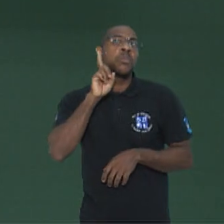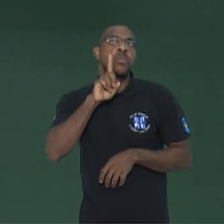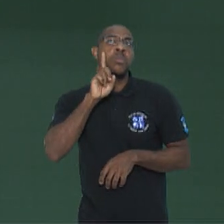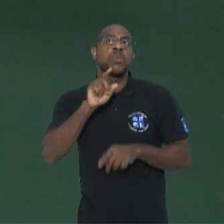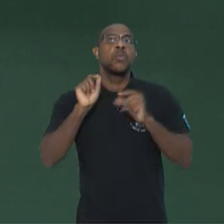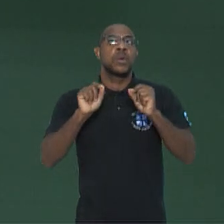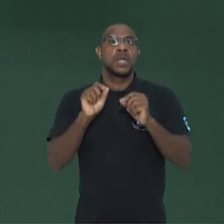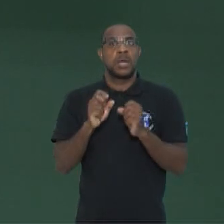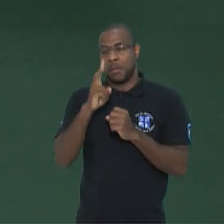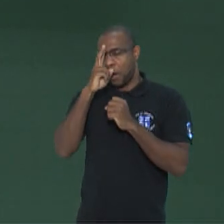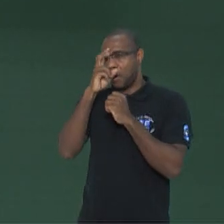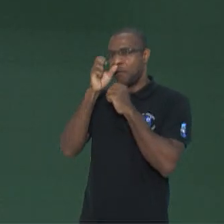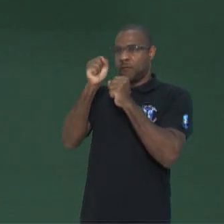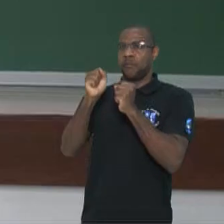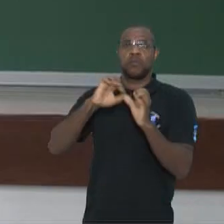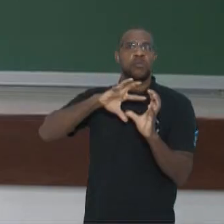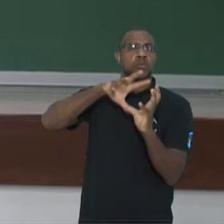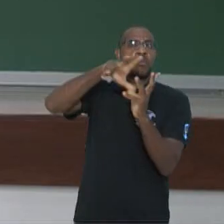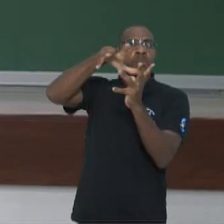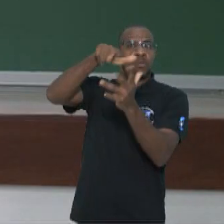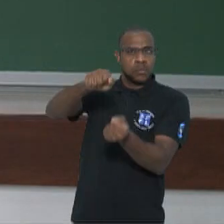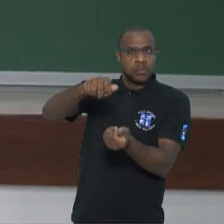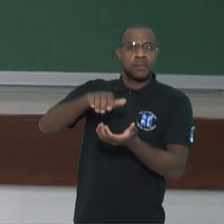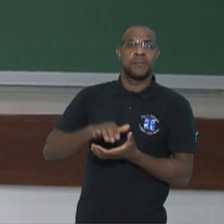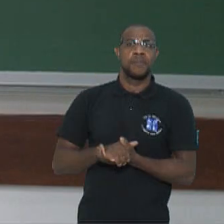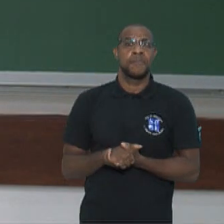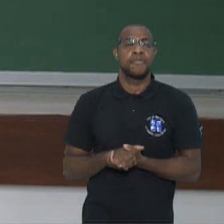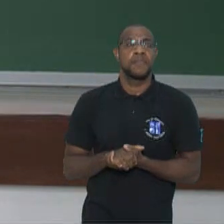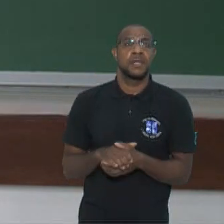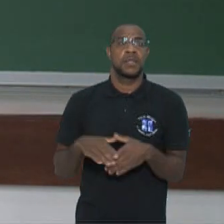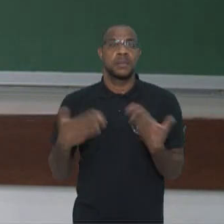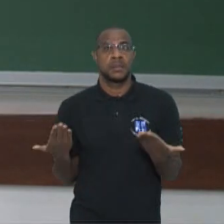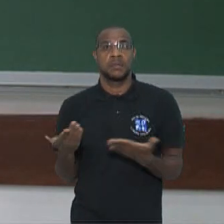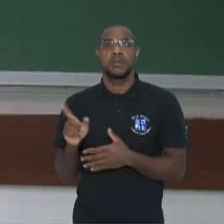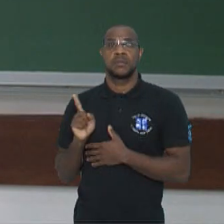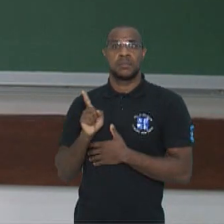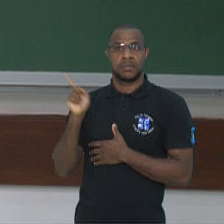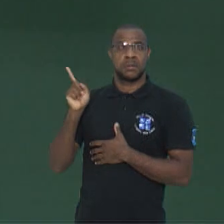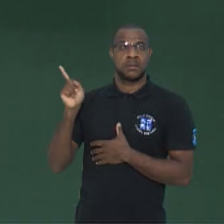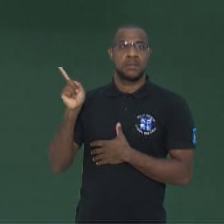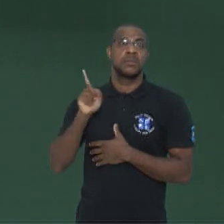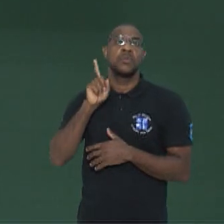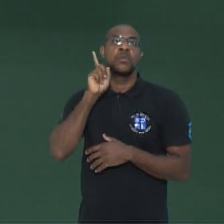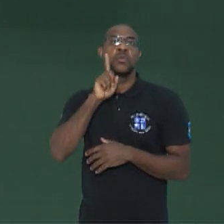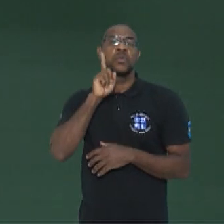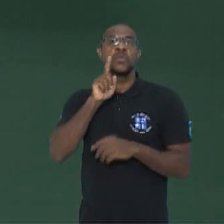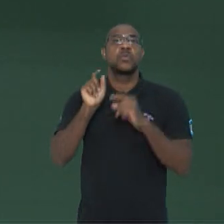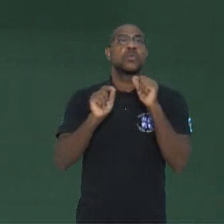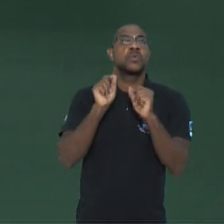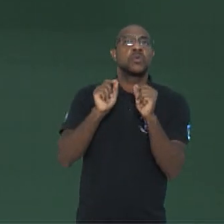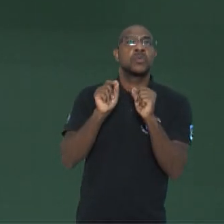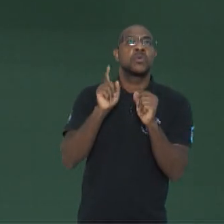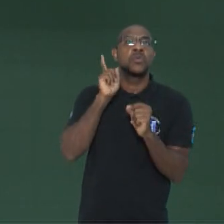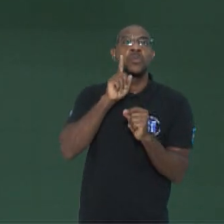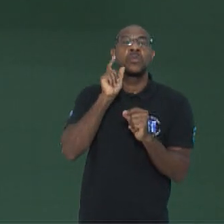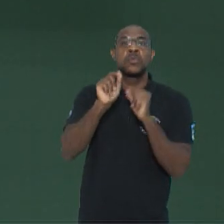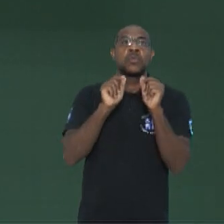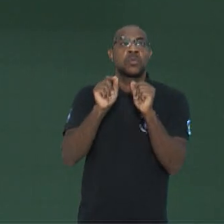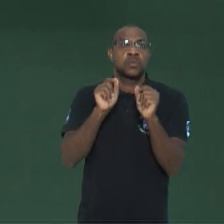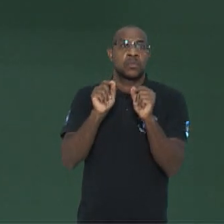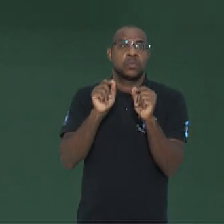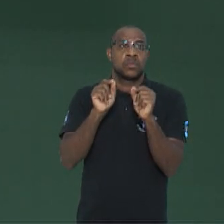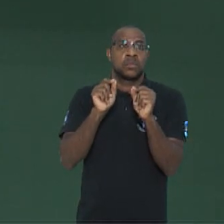potência mundial. E agora, né? Aqui fala os Estados Unidos